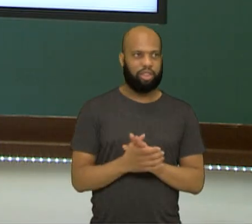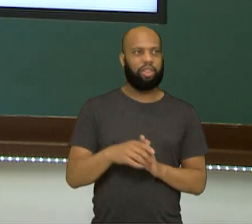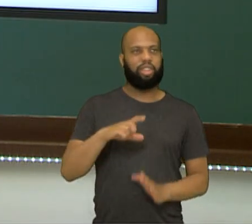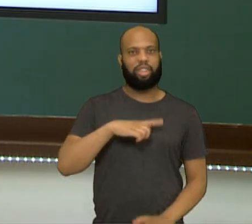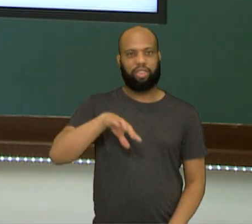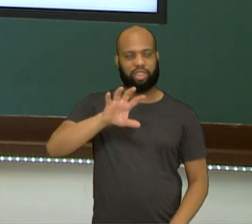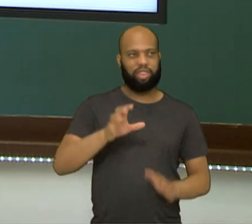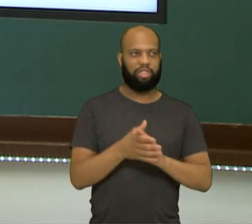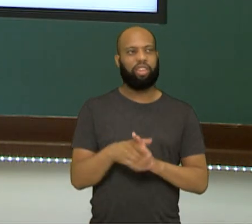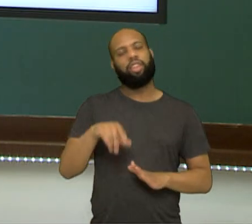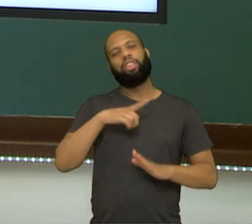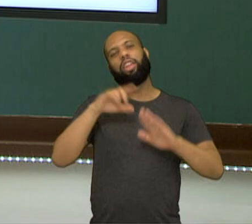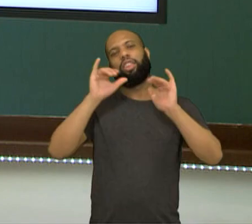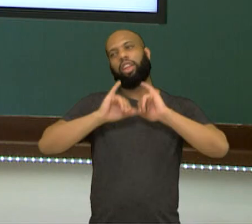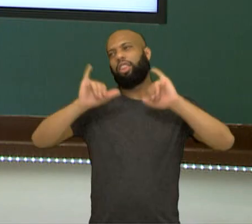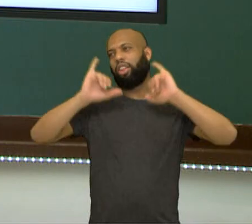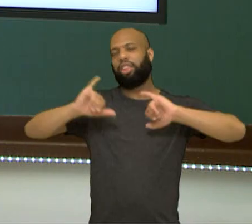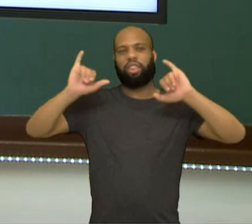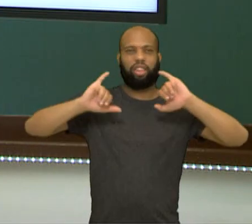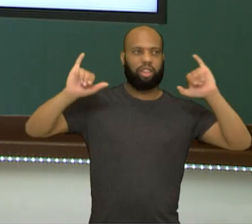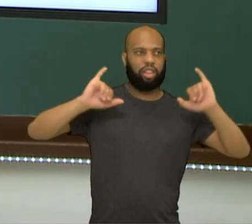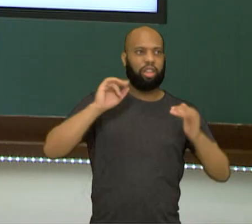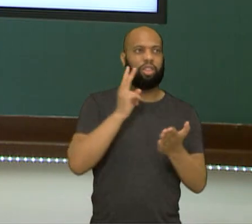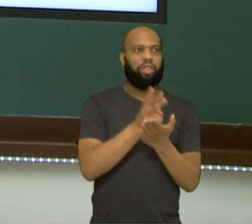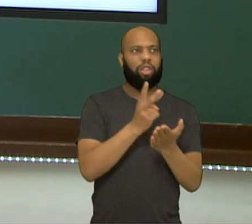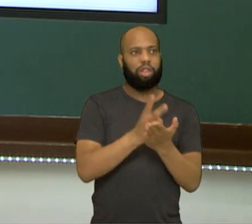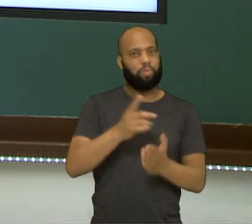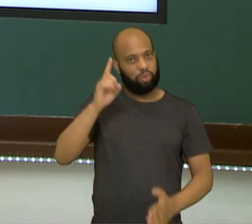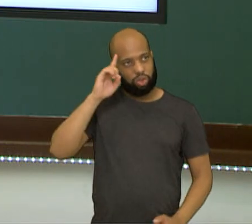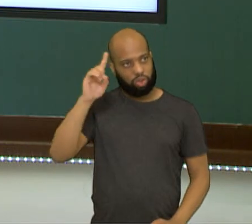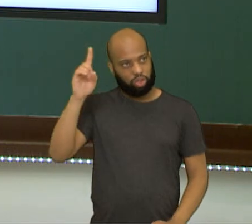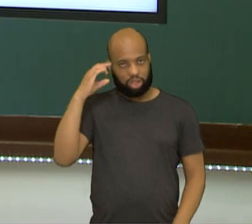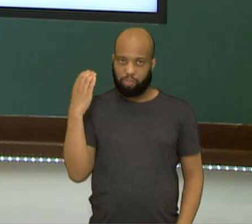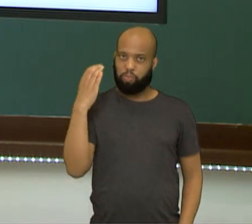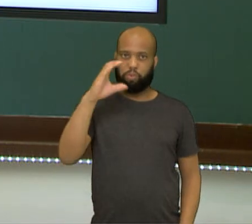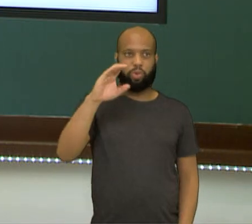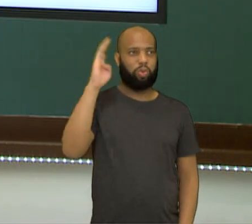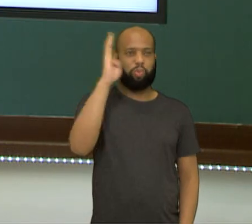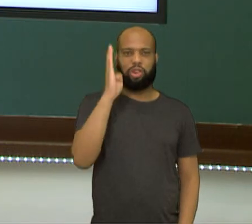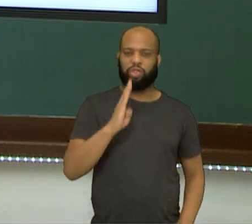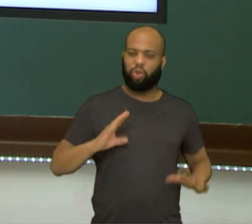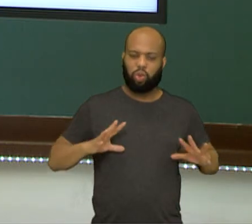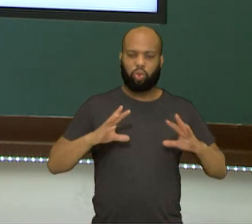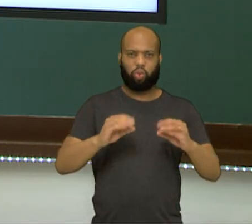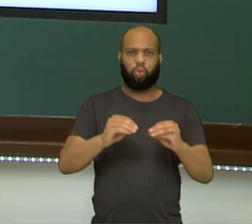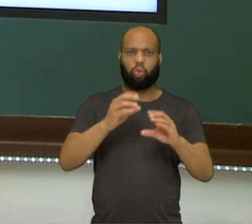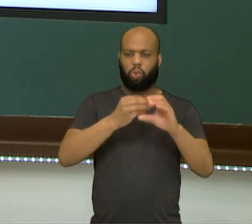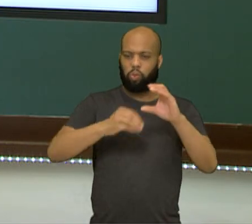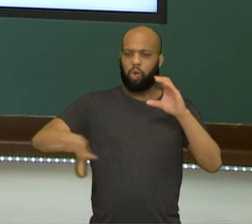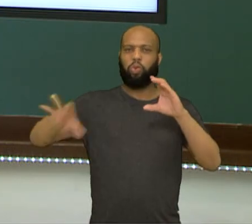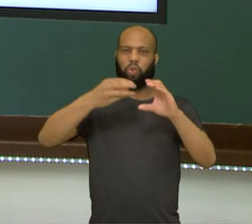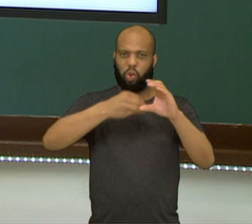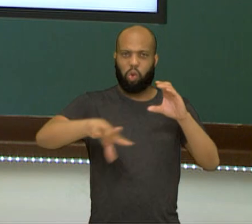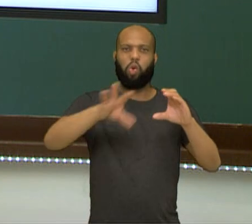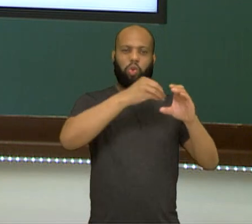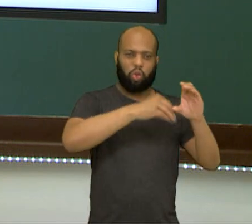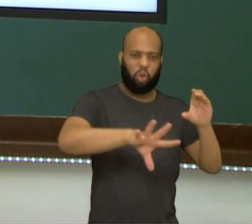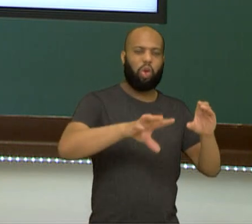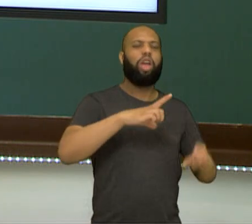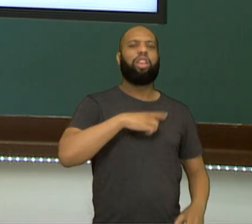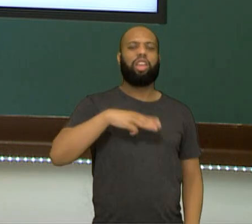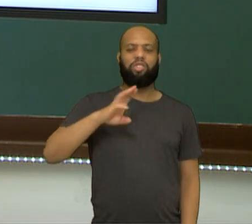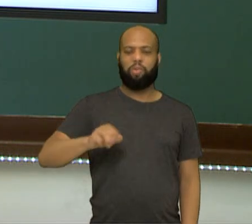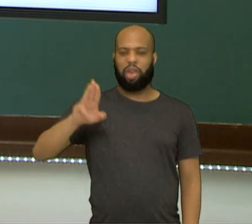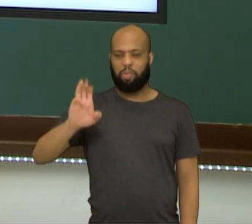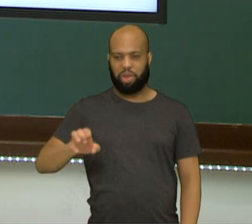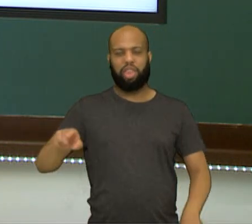situação. No mesmo dia que ela postou, né, o Brasil inteiro replicou. Virou vários memes, né, quando você